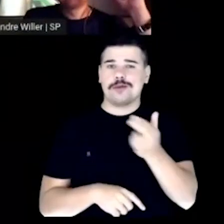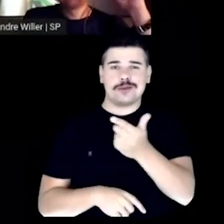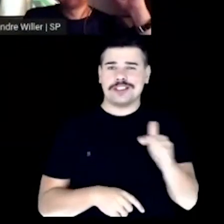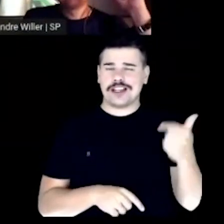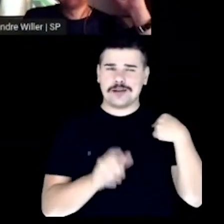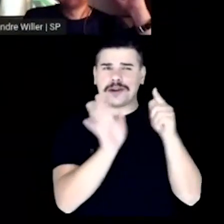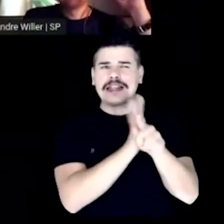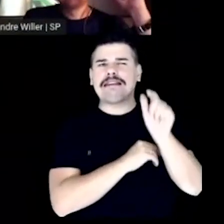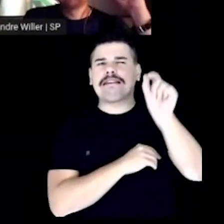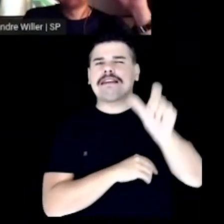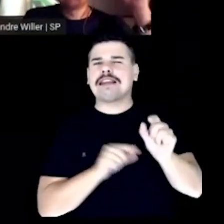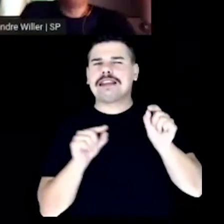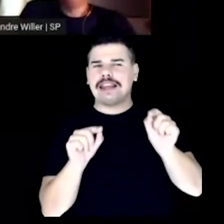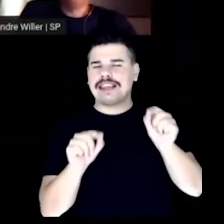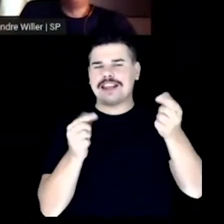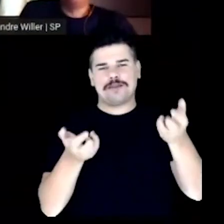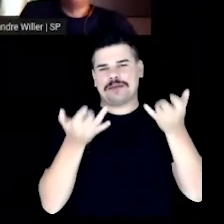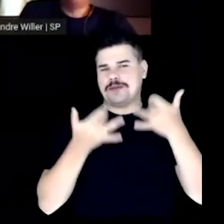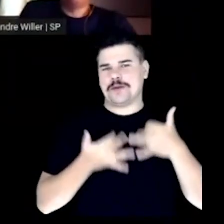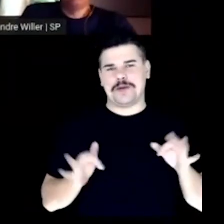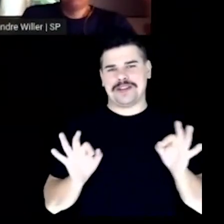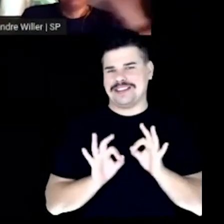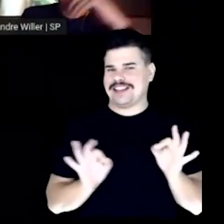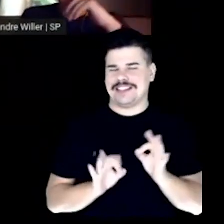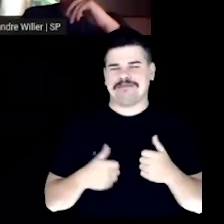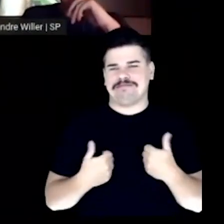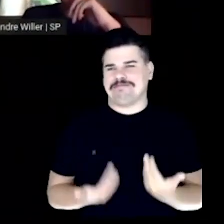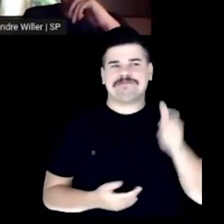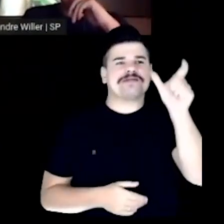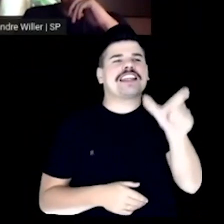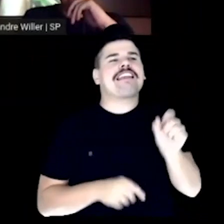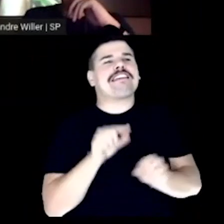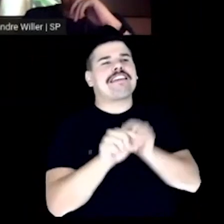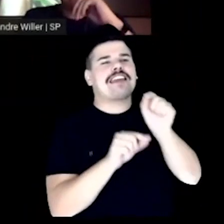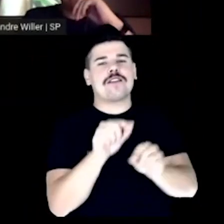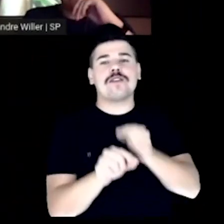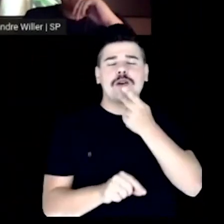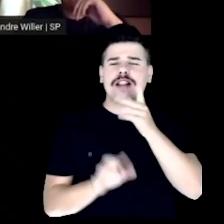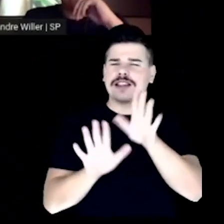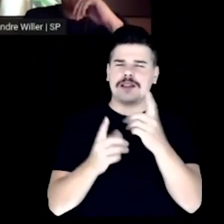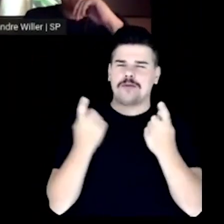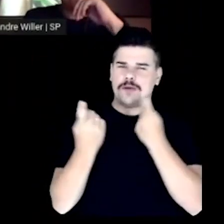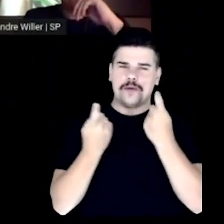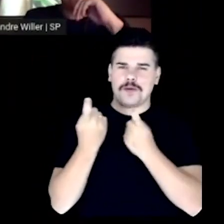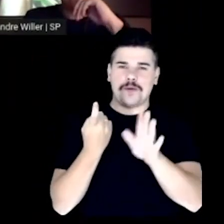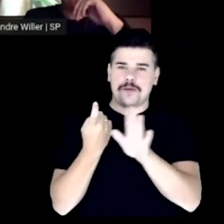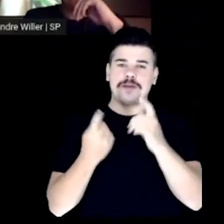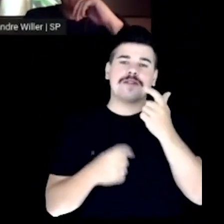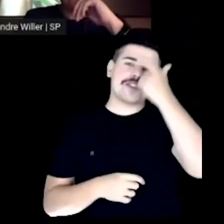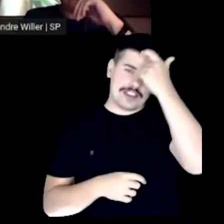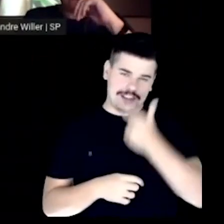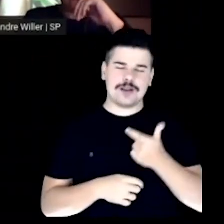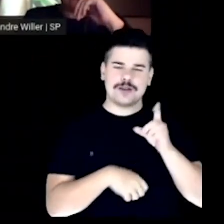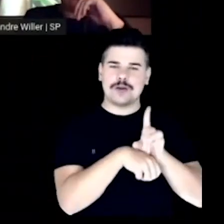nome, eu fiquei assim, mas quem você é? E ele não me disse quem era, ele só falou assim para mim, mas não se